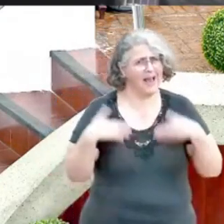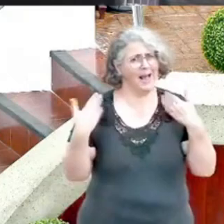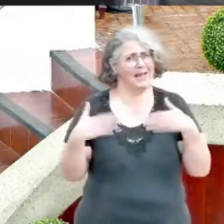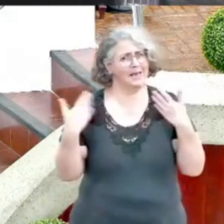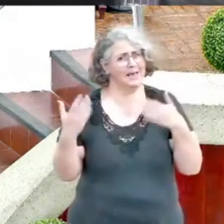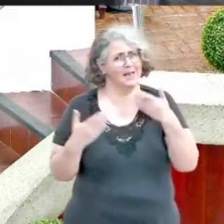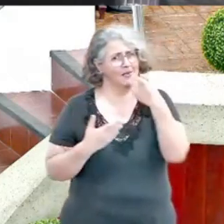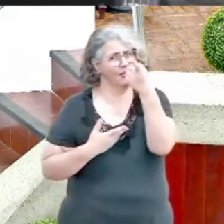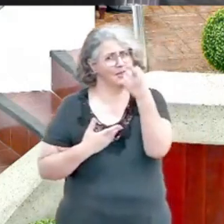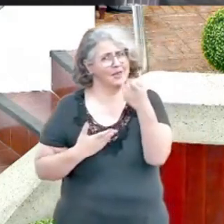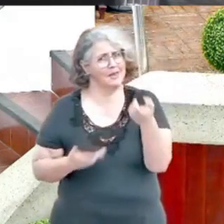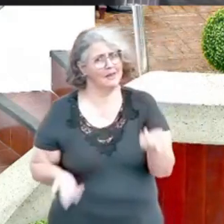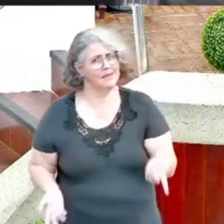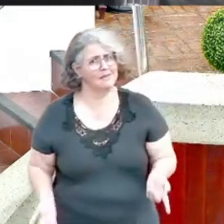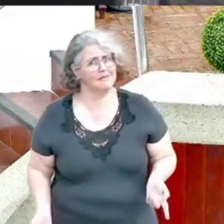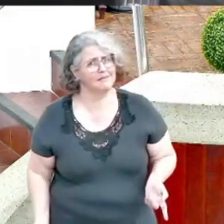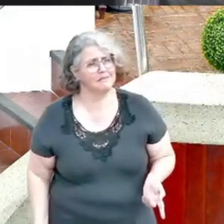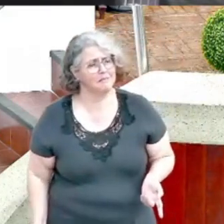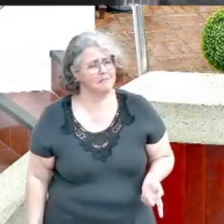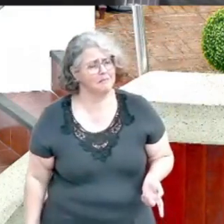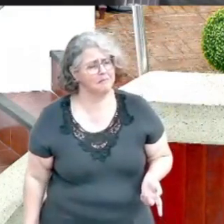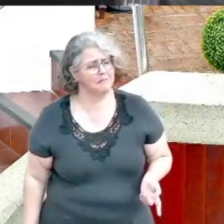são vocês.